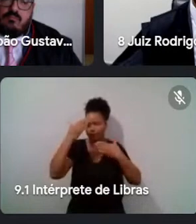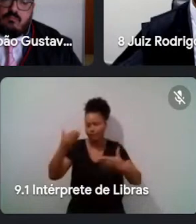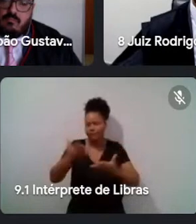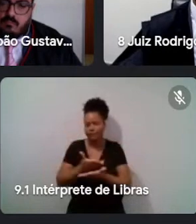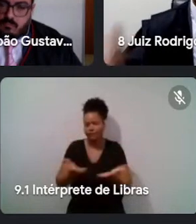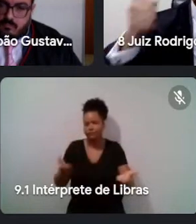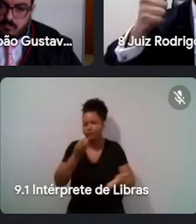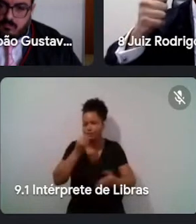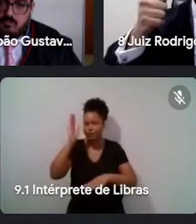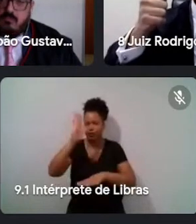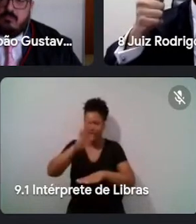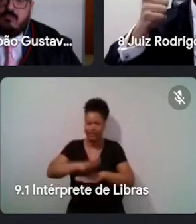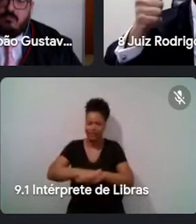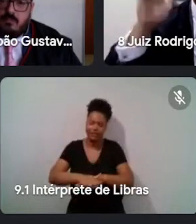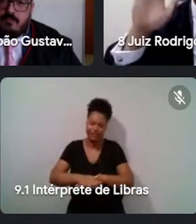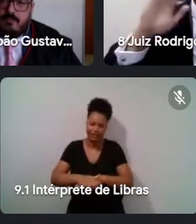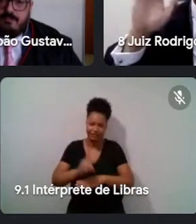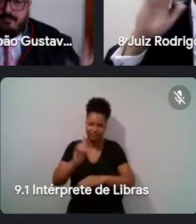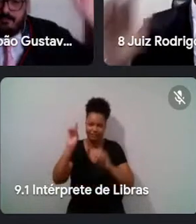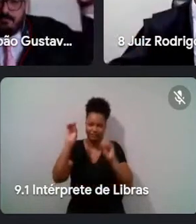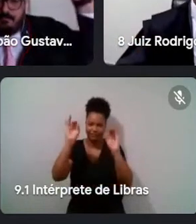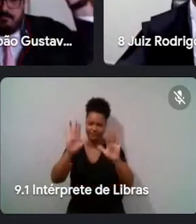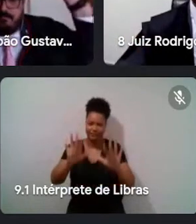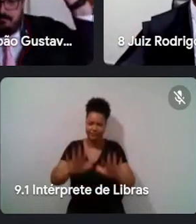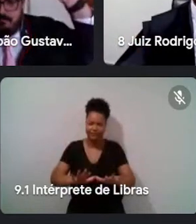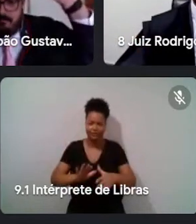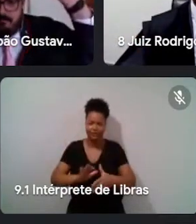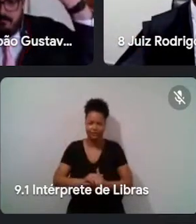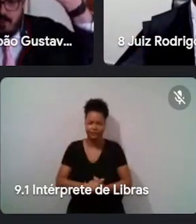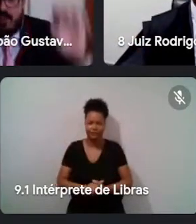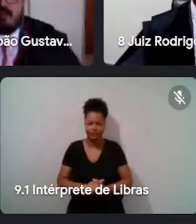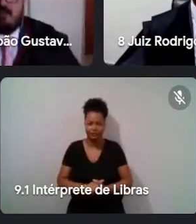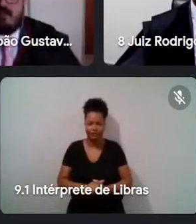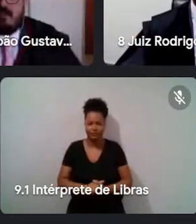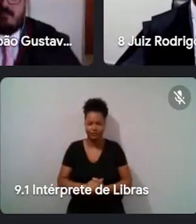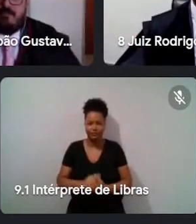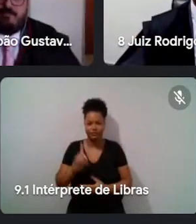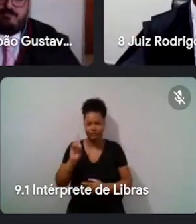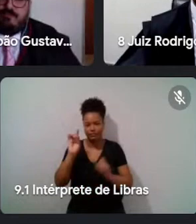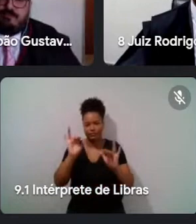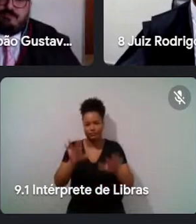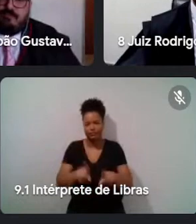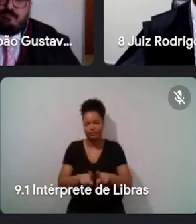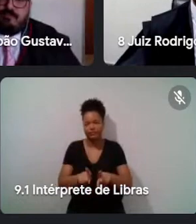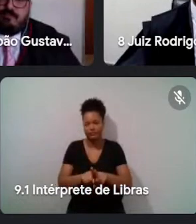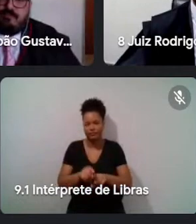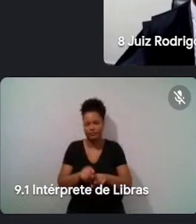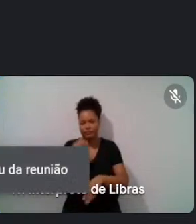tarde. Boa tarde. Fique com Deus. Até mais. Com Deus também. Boa tarde.